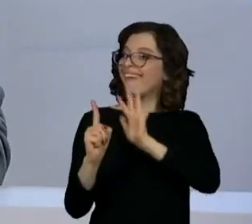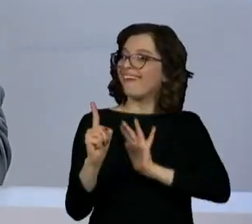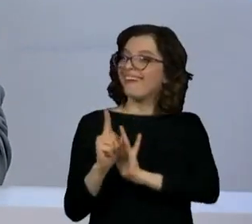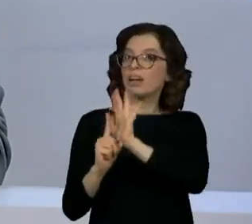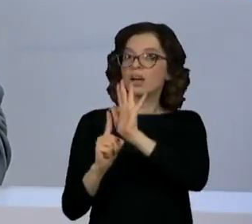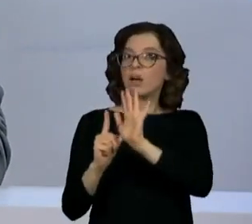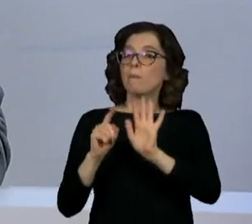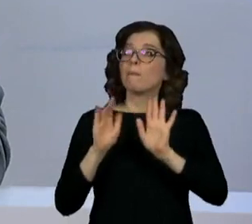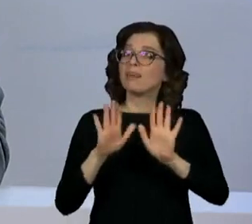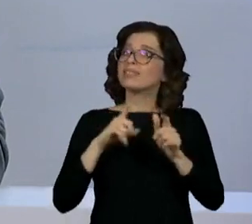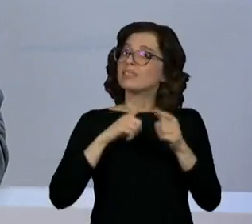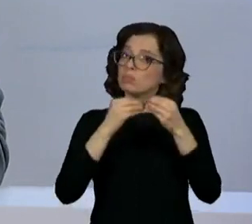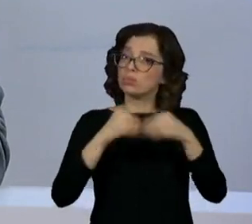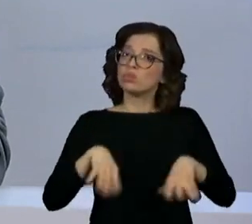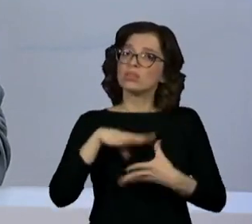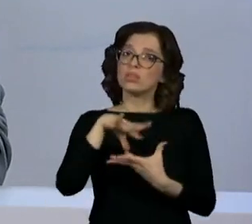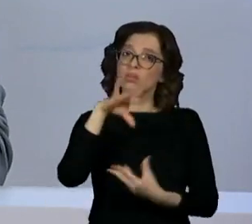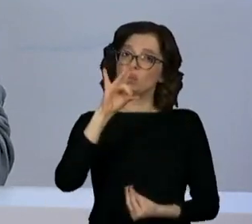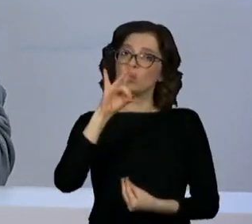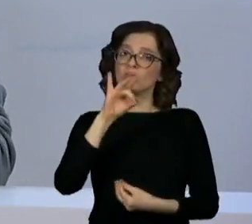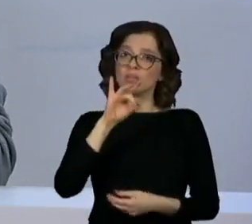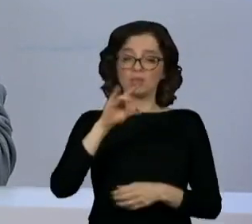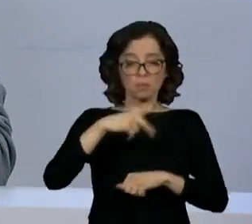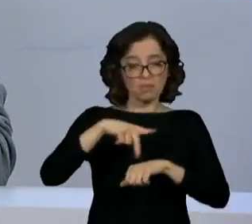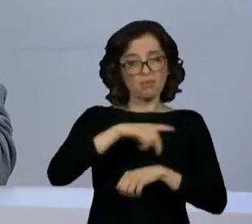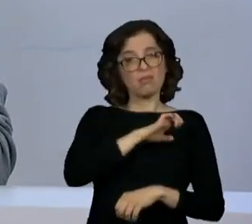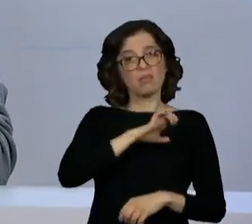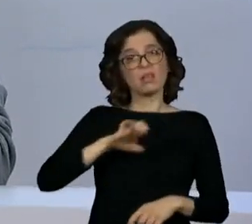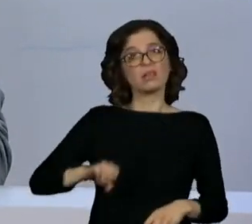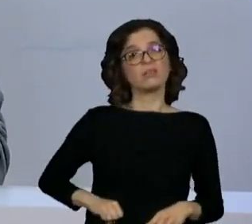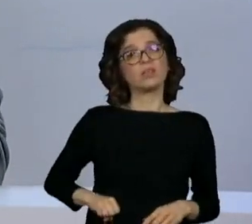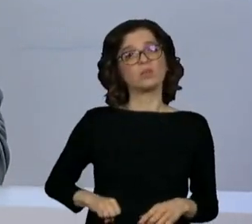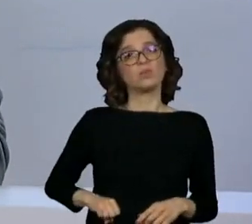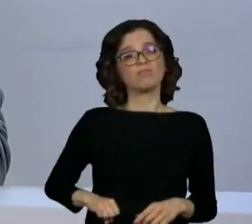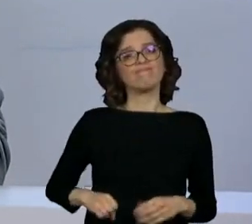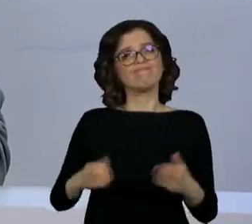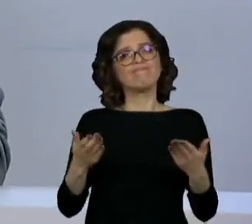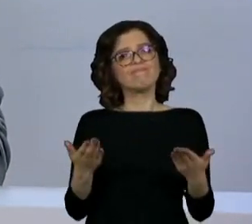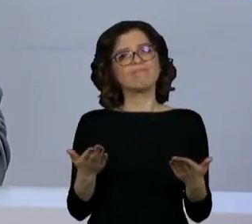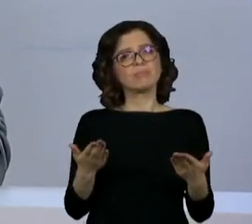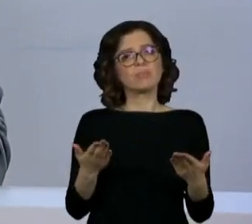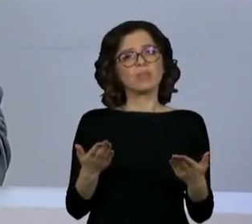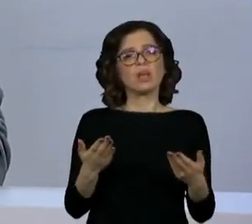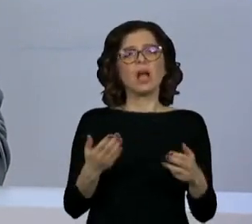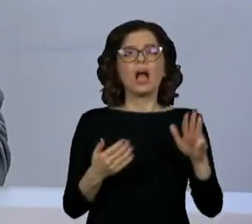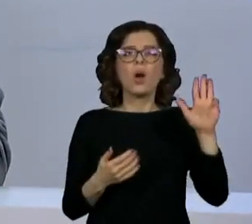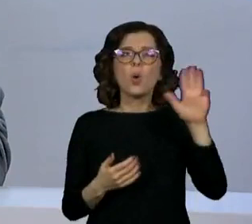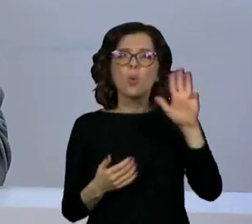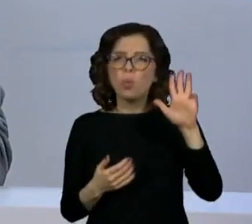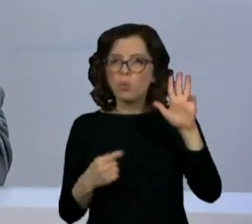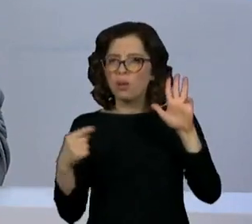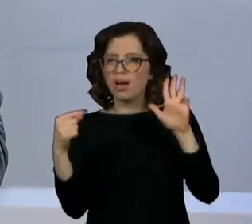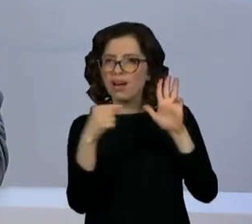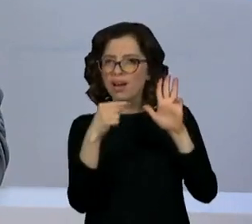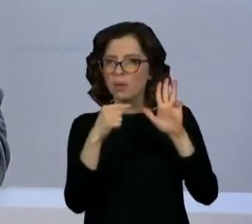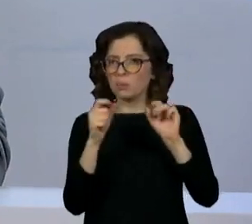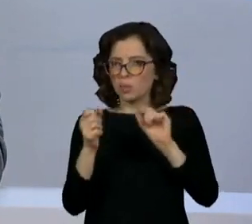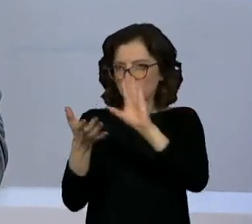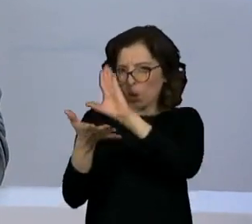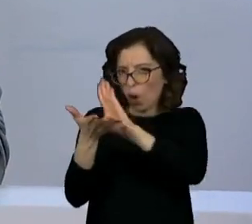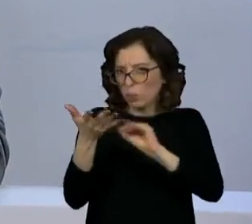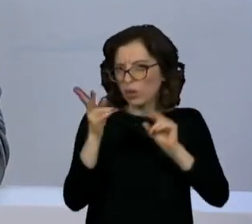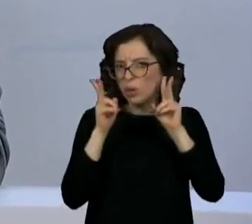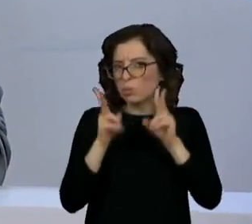senhor imagina quando o senhor fala no risco de um Bukele brasileiro? O que o senhor realmente está imaginando para o Brasil